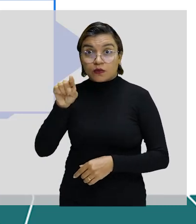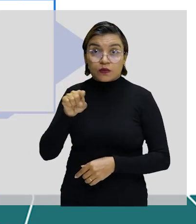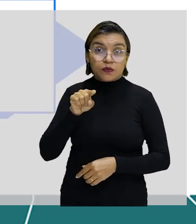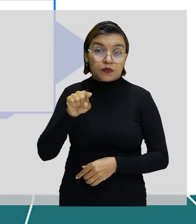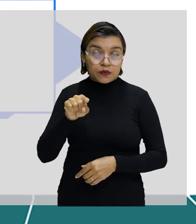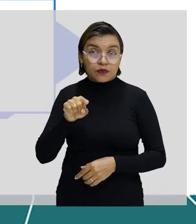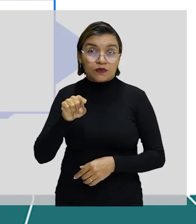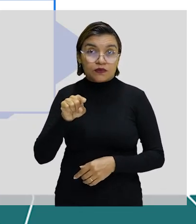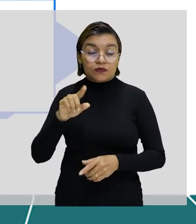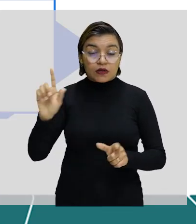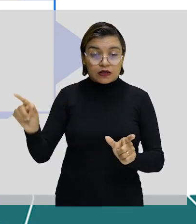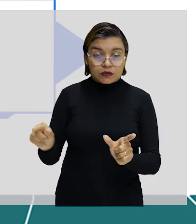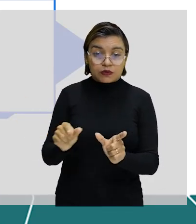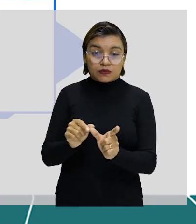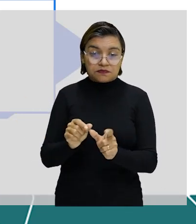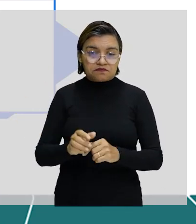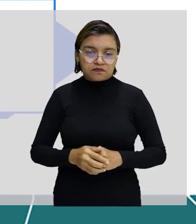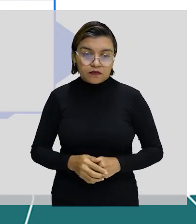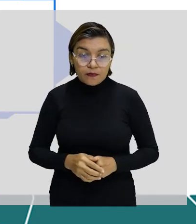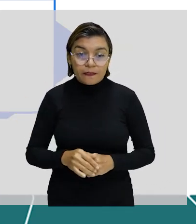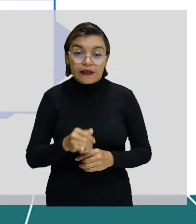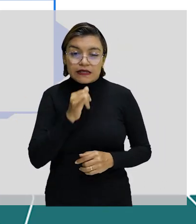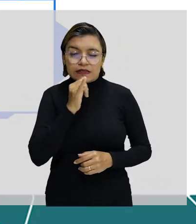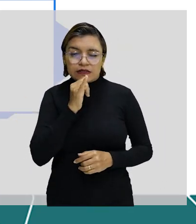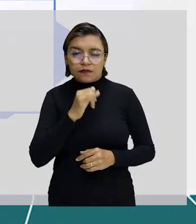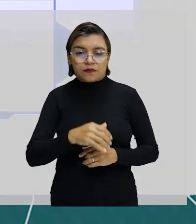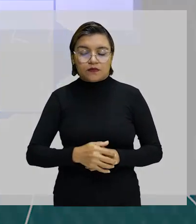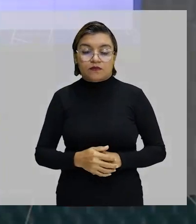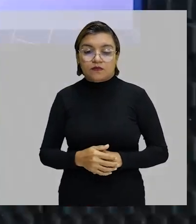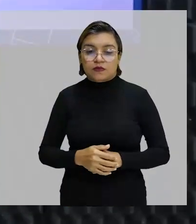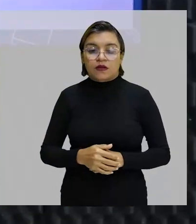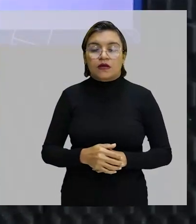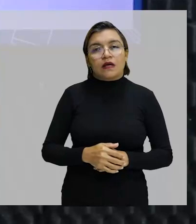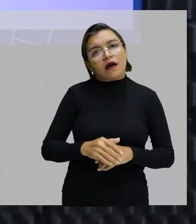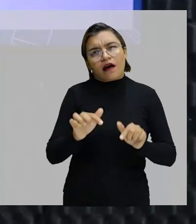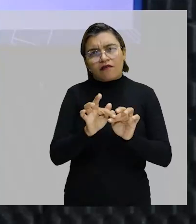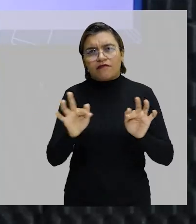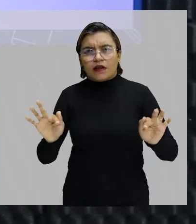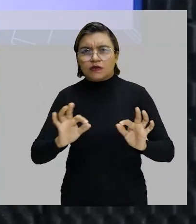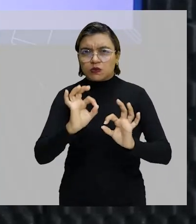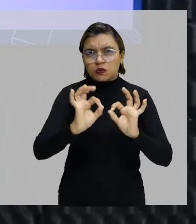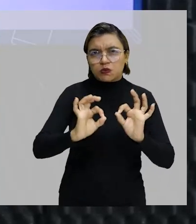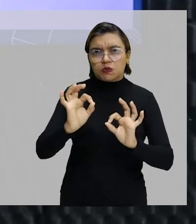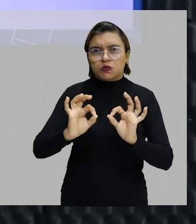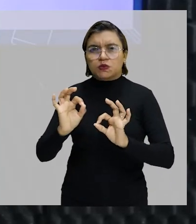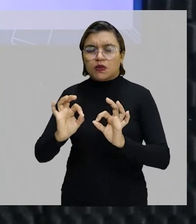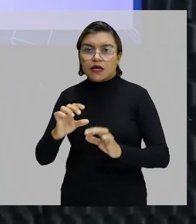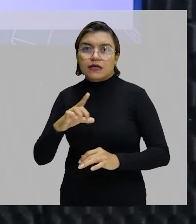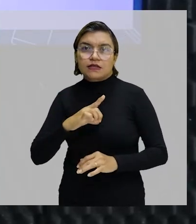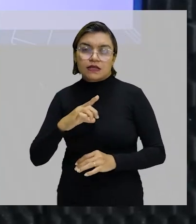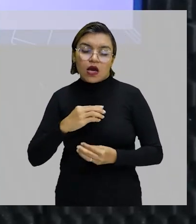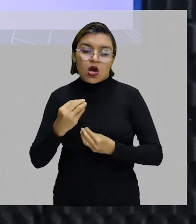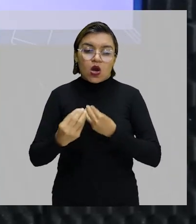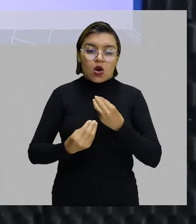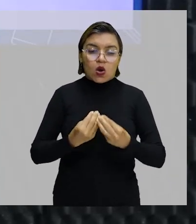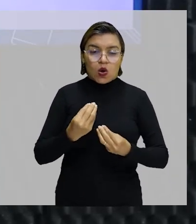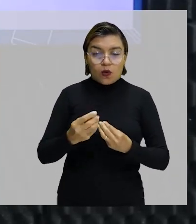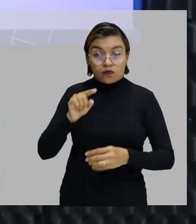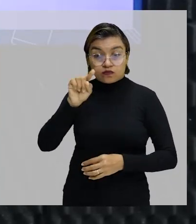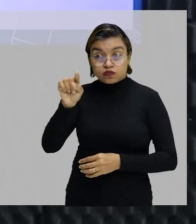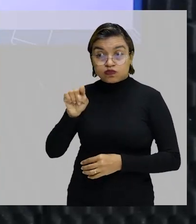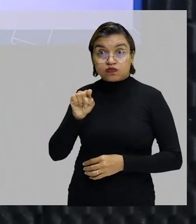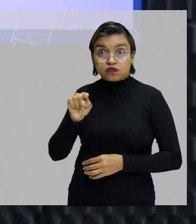de interrogação. Tá? No caso da montagem dela, além da entonação, do ponto de interrogação que